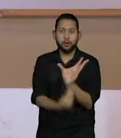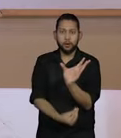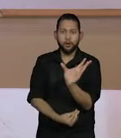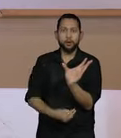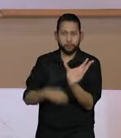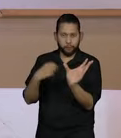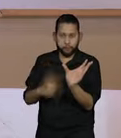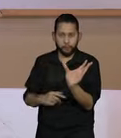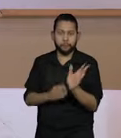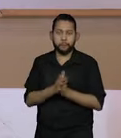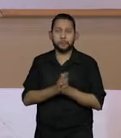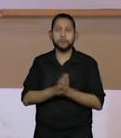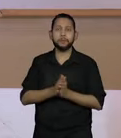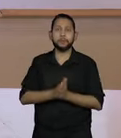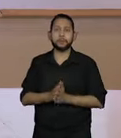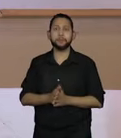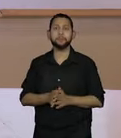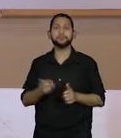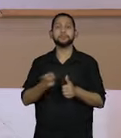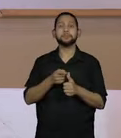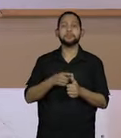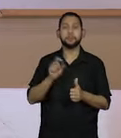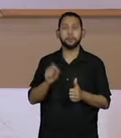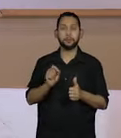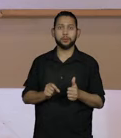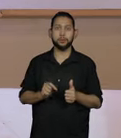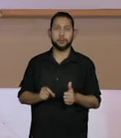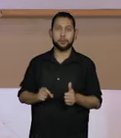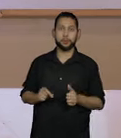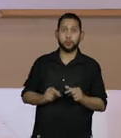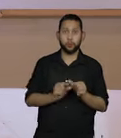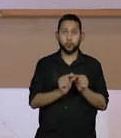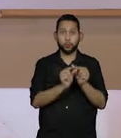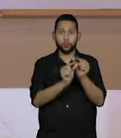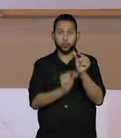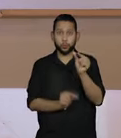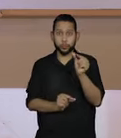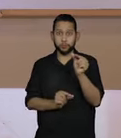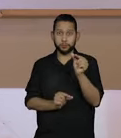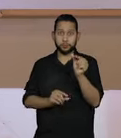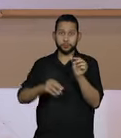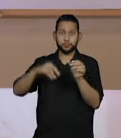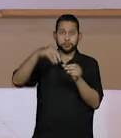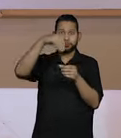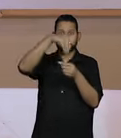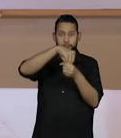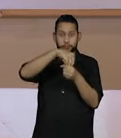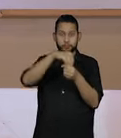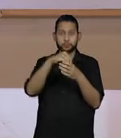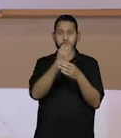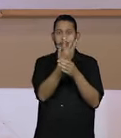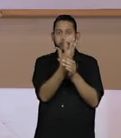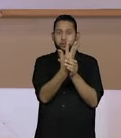lá? Primeira coisa, então nós vamos pegar o tubo de ensaio, colocar o funil,